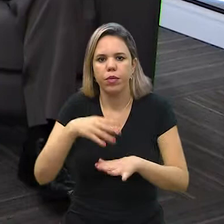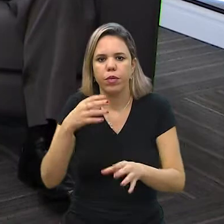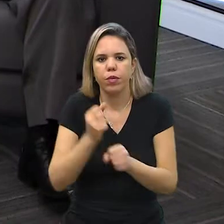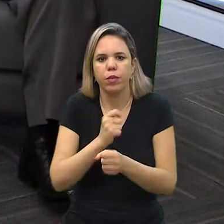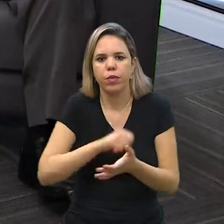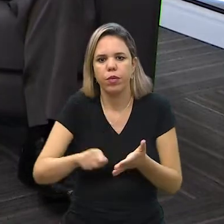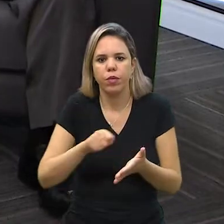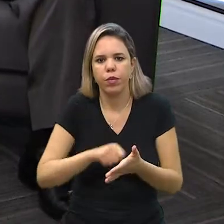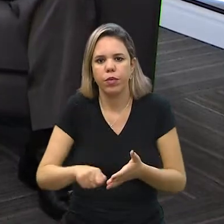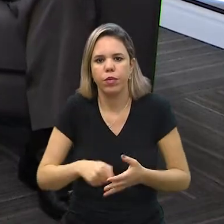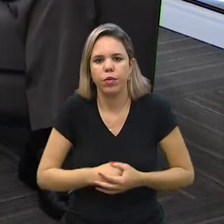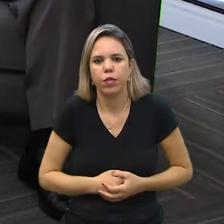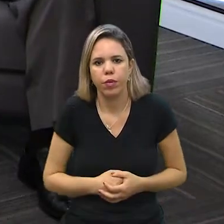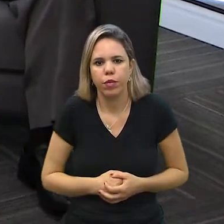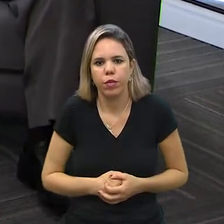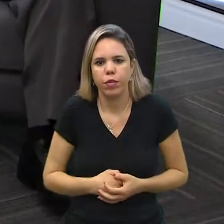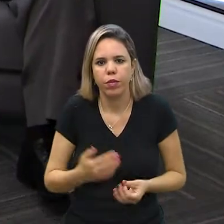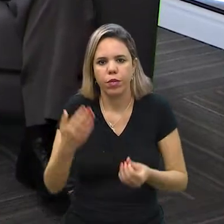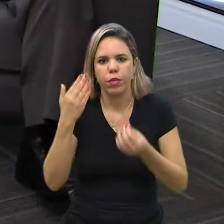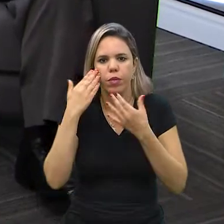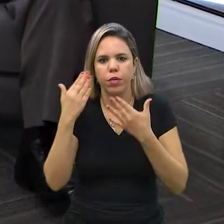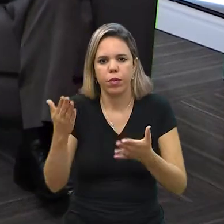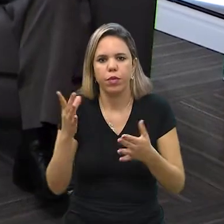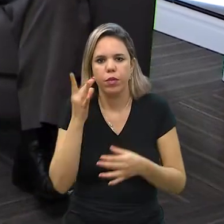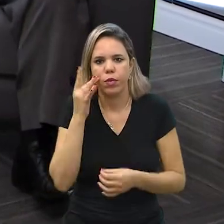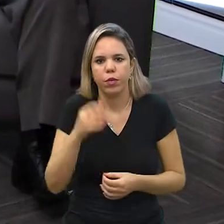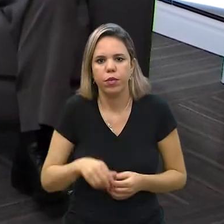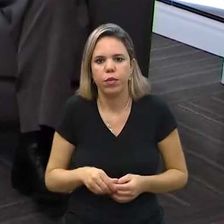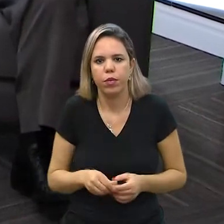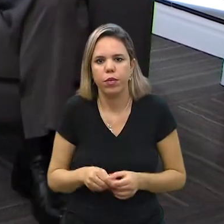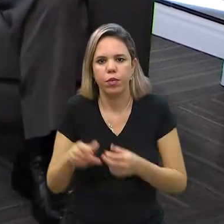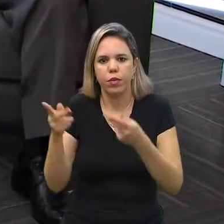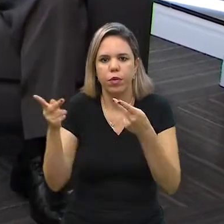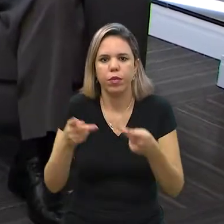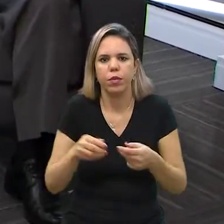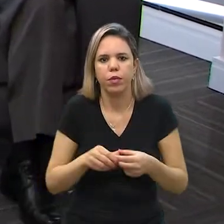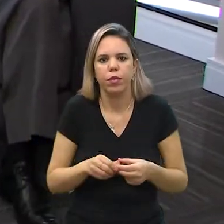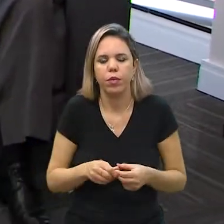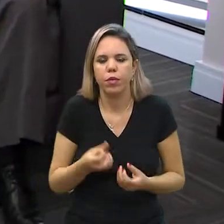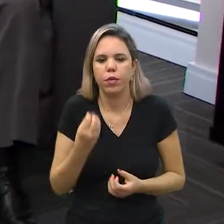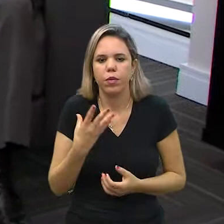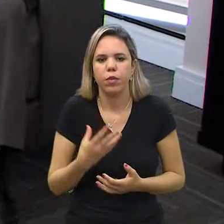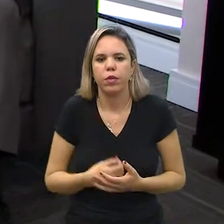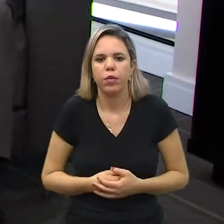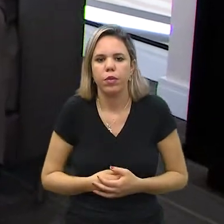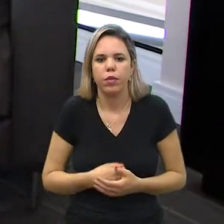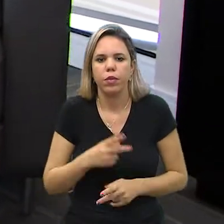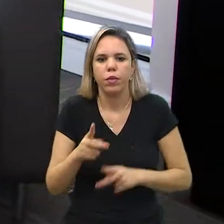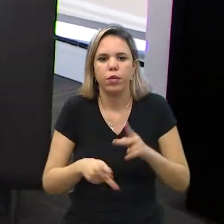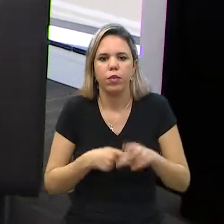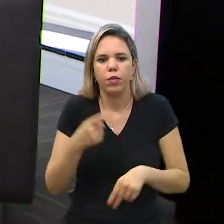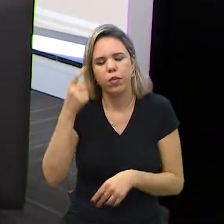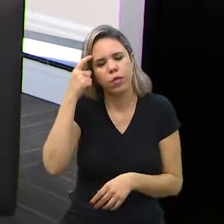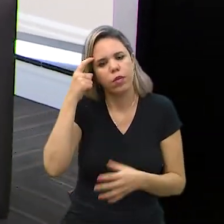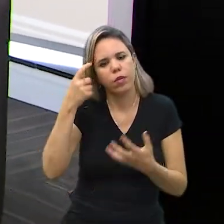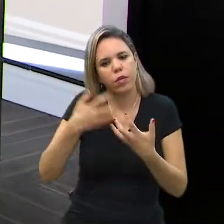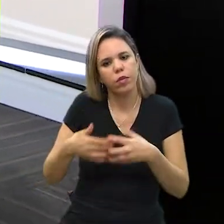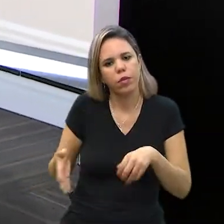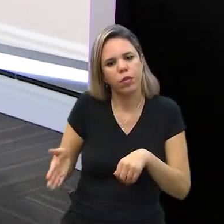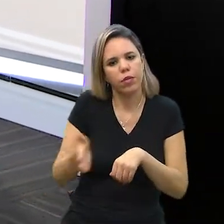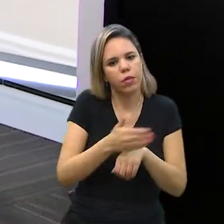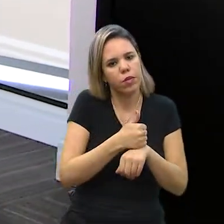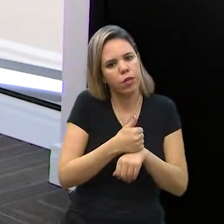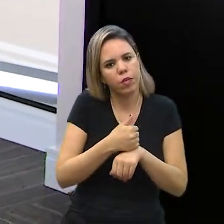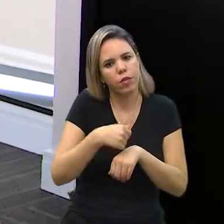Ponta do Lápis. Eu que agradeço a presença e o convite. Muito bom, vamos lá. O que que o consumidor tem que pensar